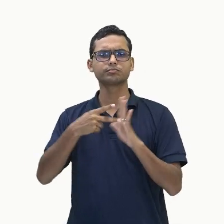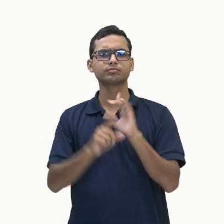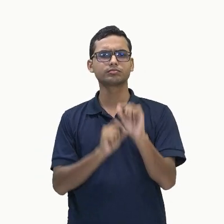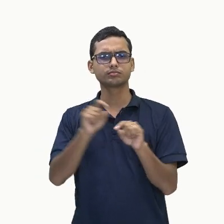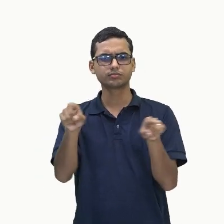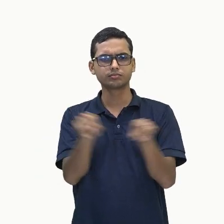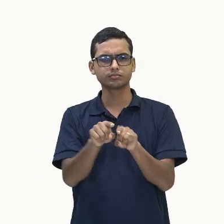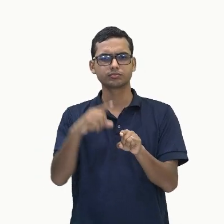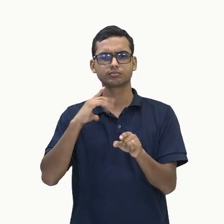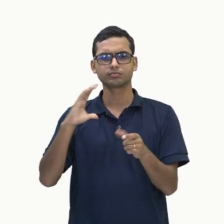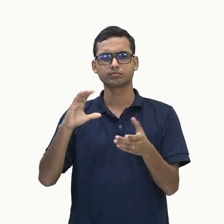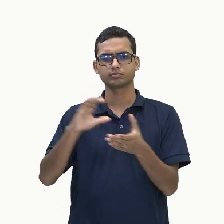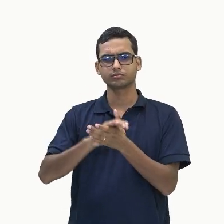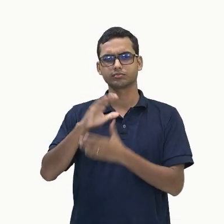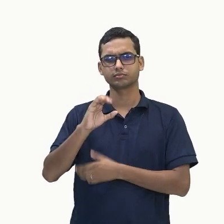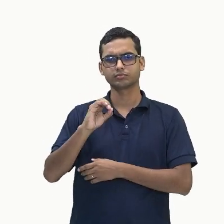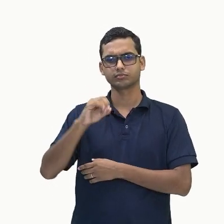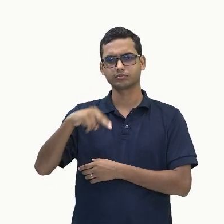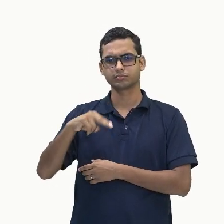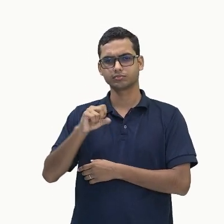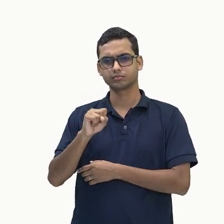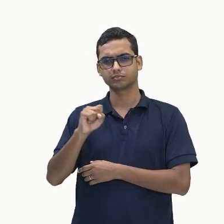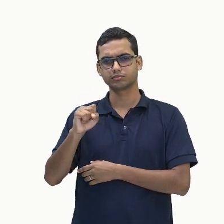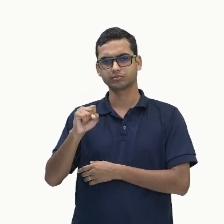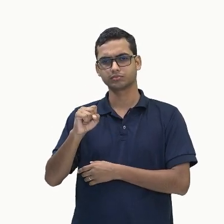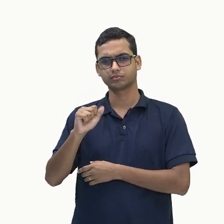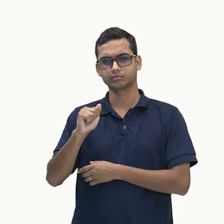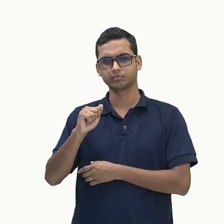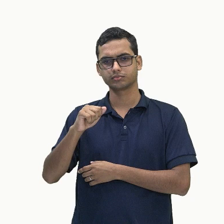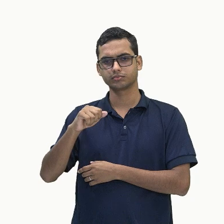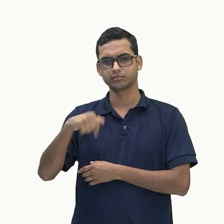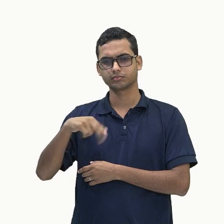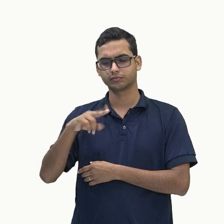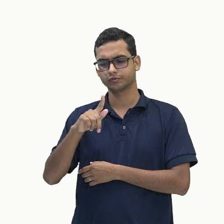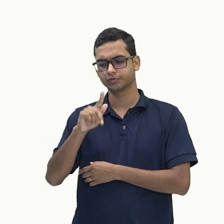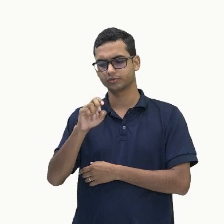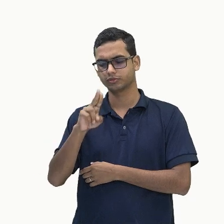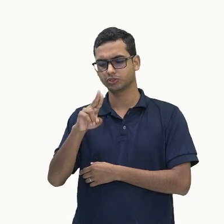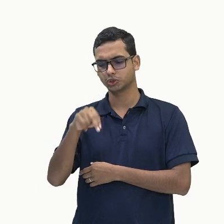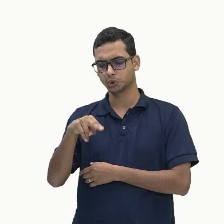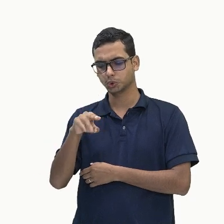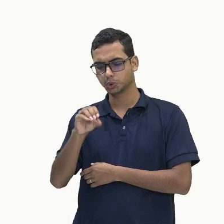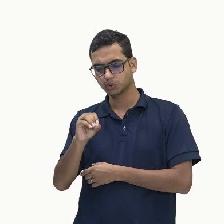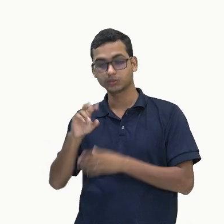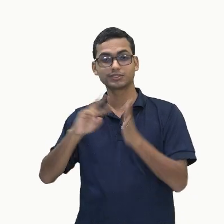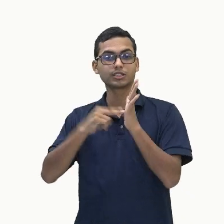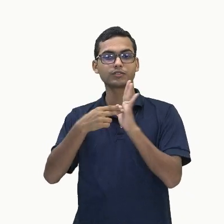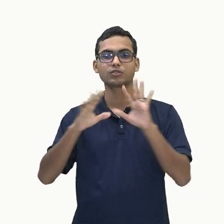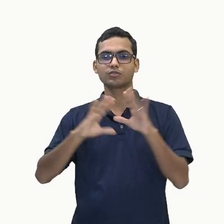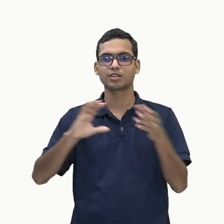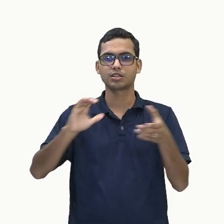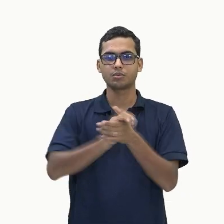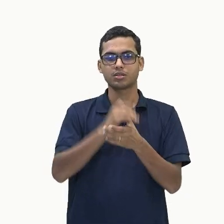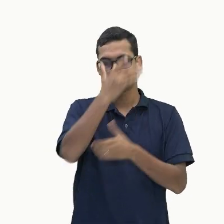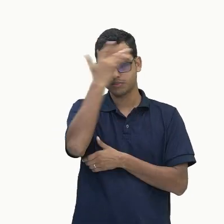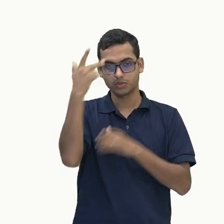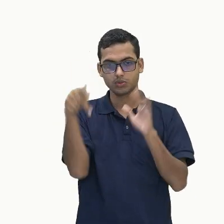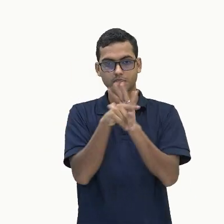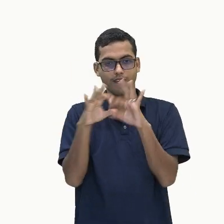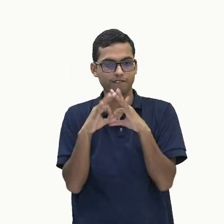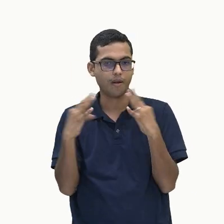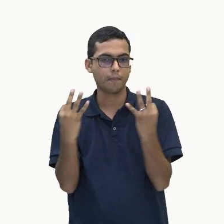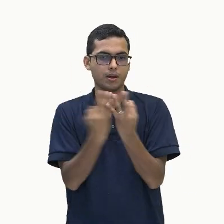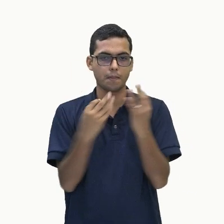casamento consanguíneo. Isso quer dizer que é um casamento entre parentes. Nesta outra representação, nós temos